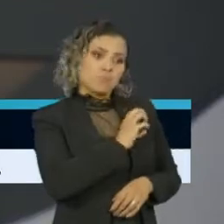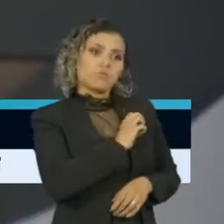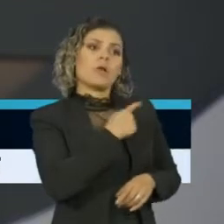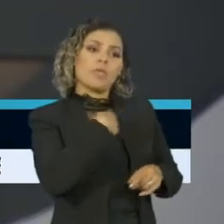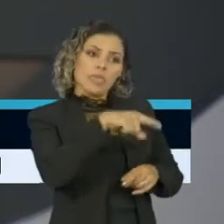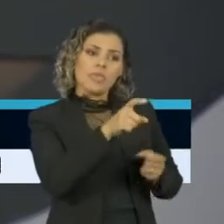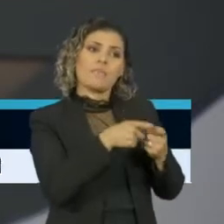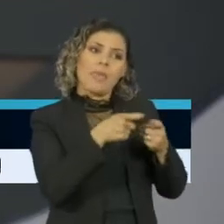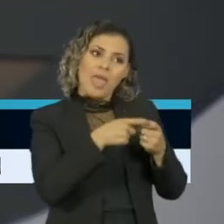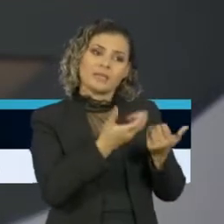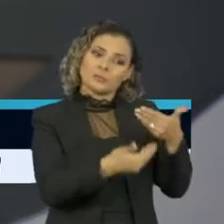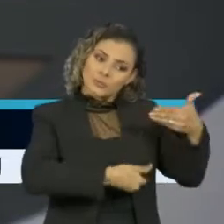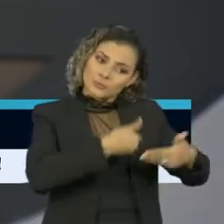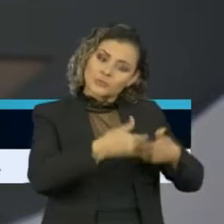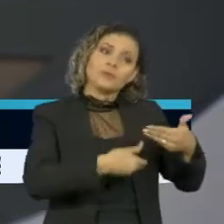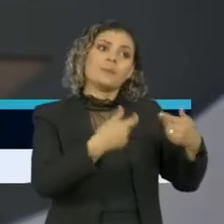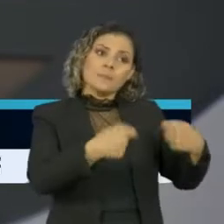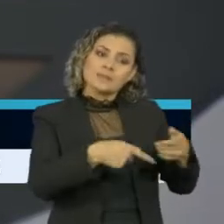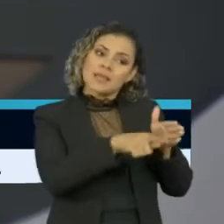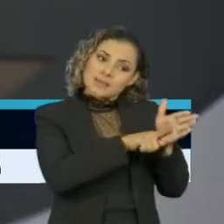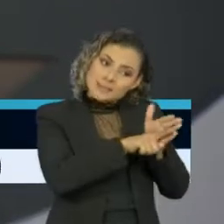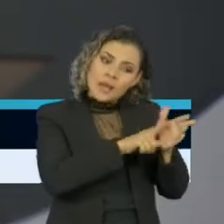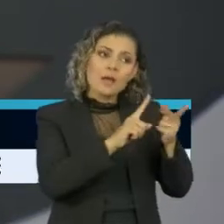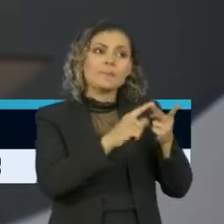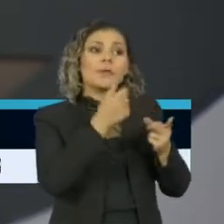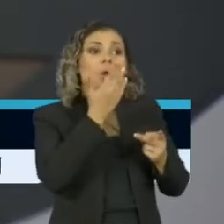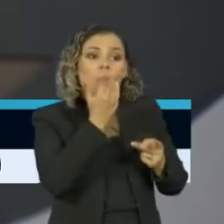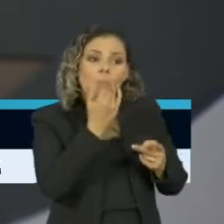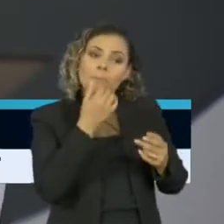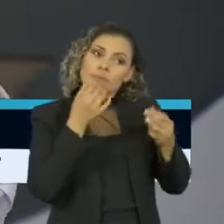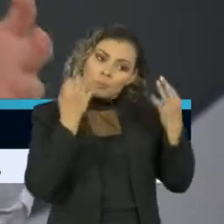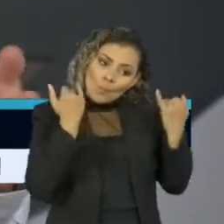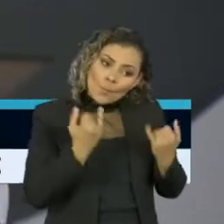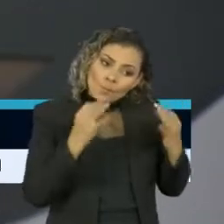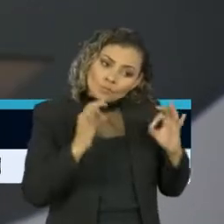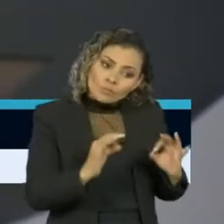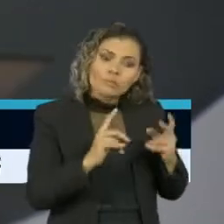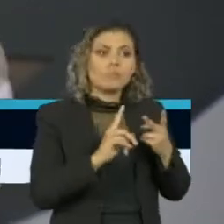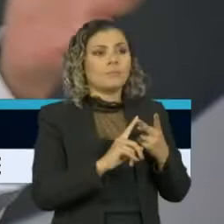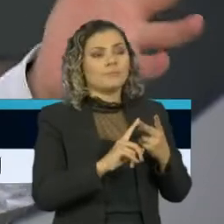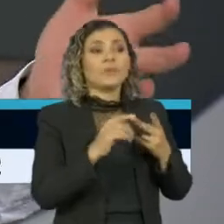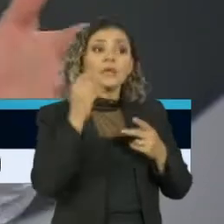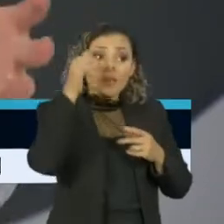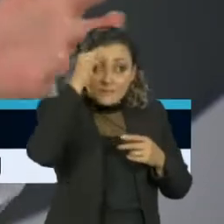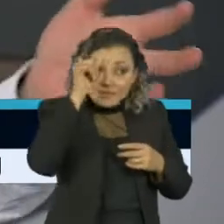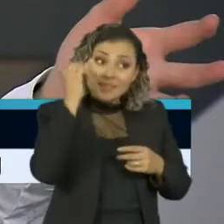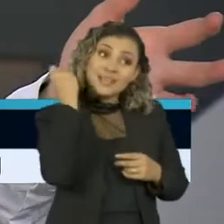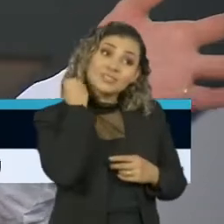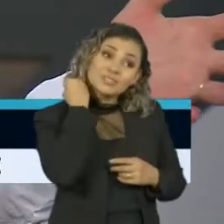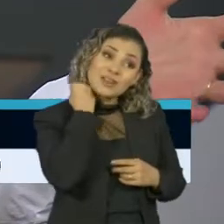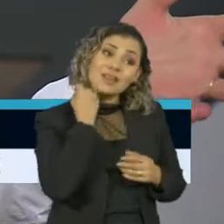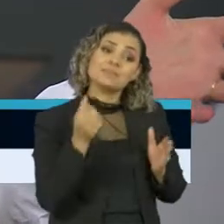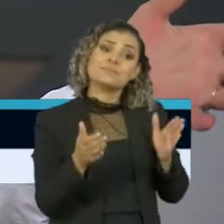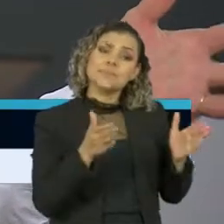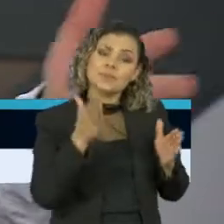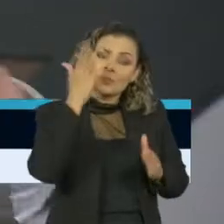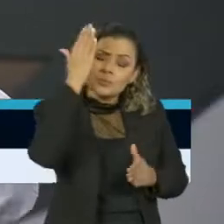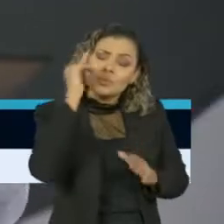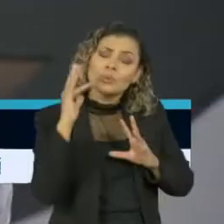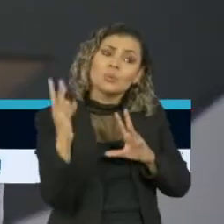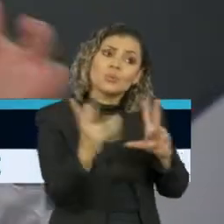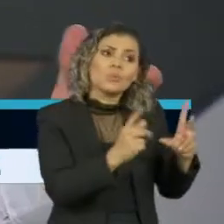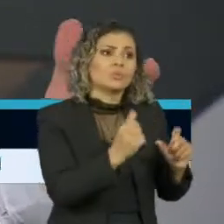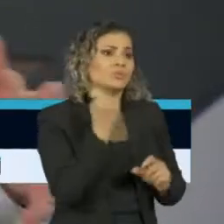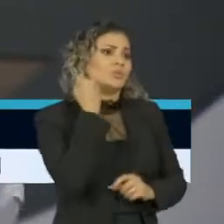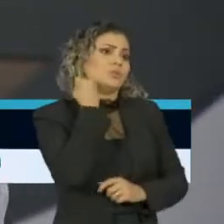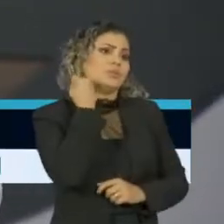e fazendo o quê que deve ser feito a dieta tomando cuidado com o stress uma situação que nós estamos todos estressados